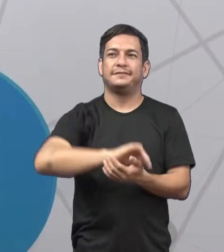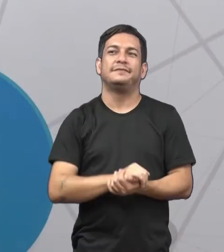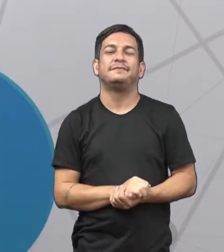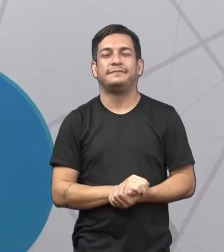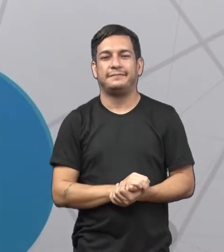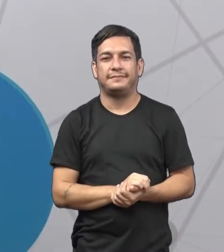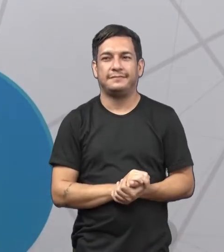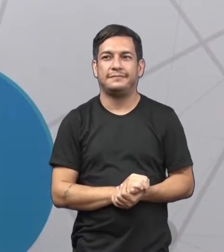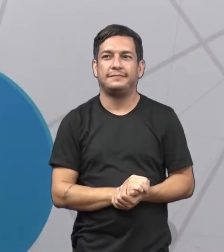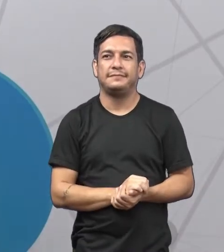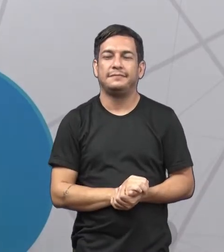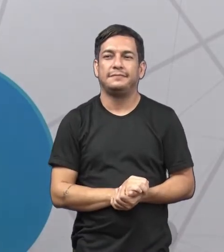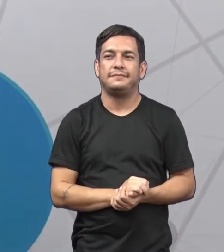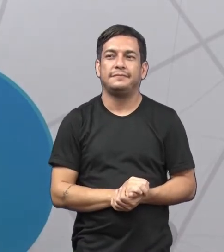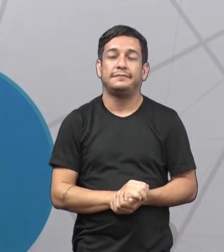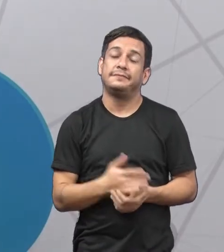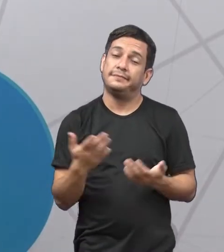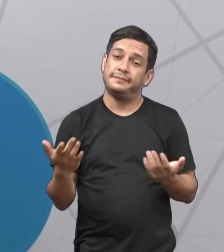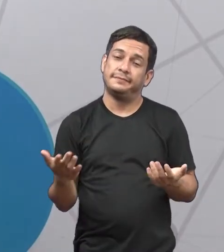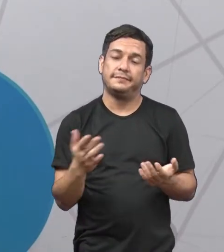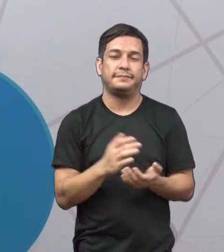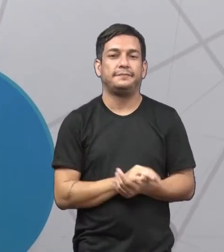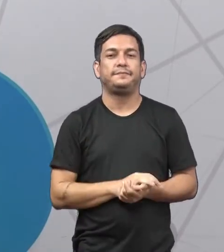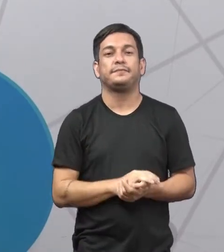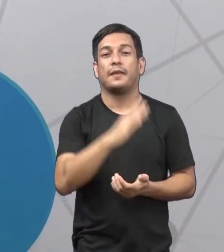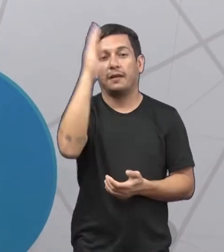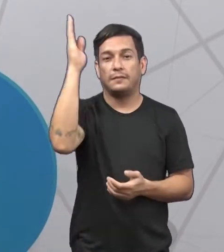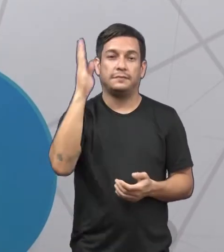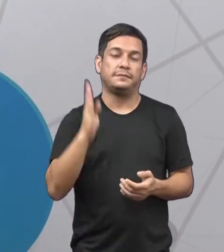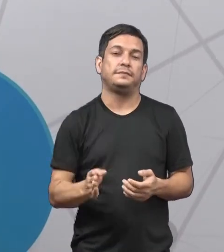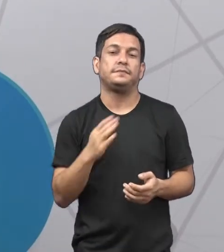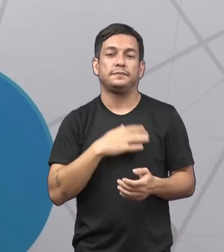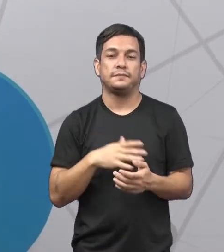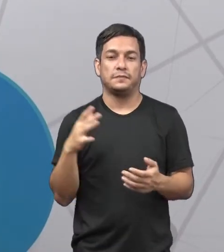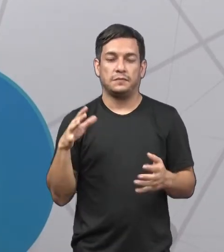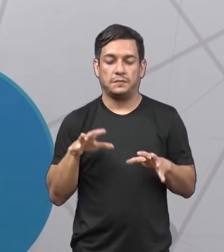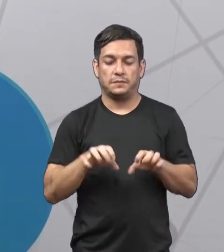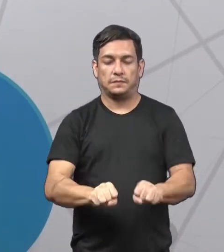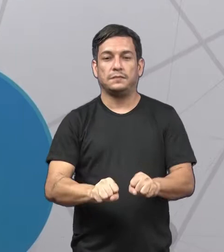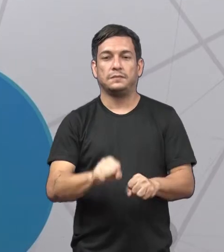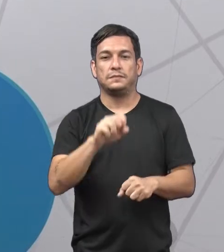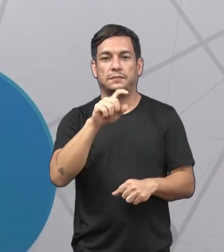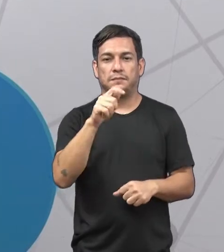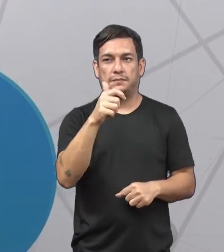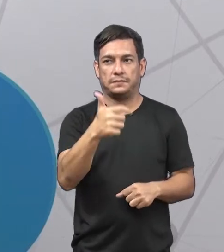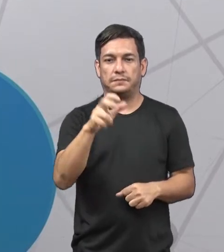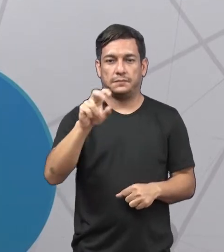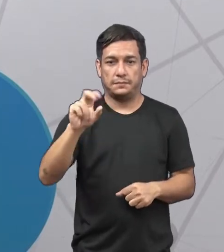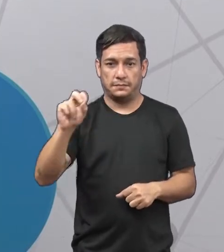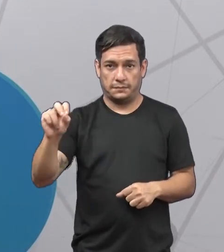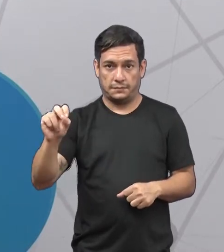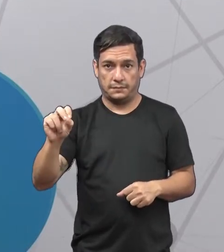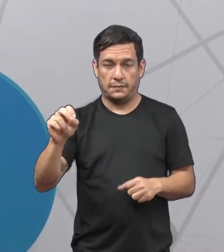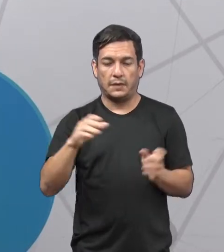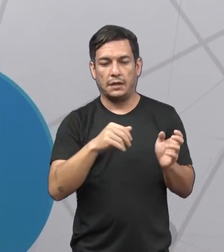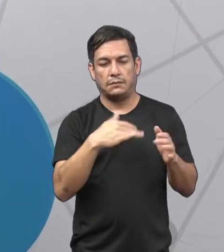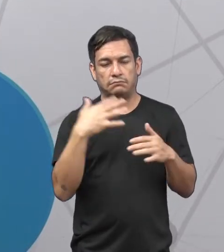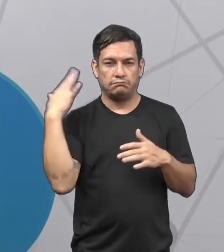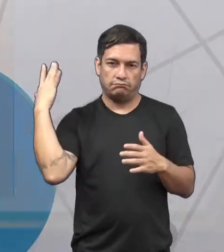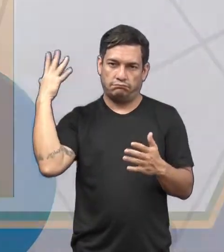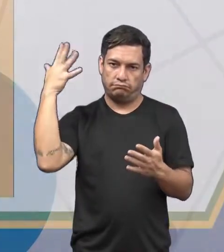Então vamos lá. Bom, o Brasil foi conquistado em 1500, né, e de lá para